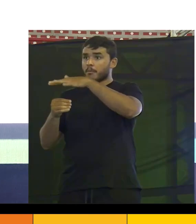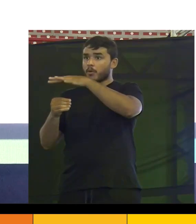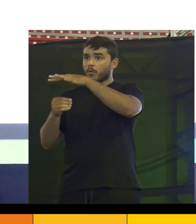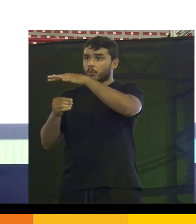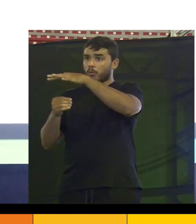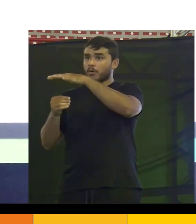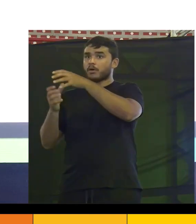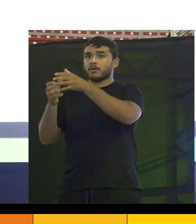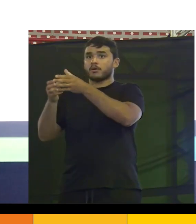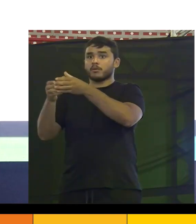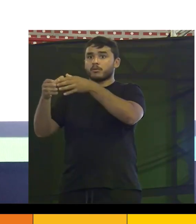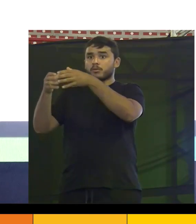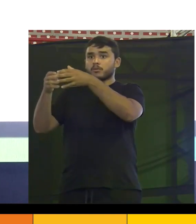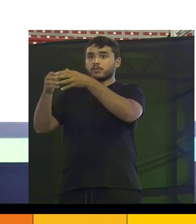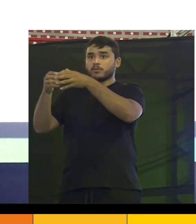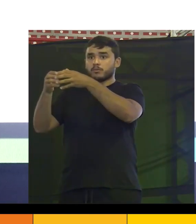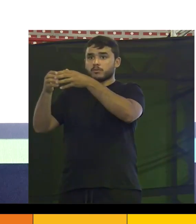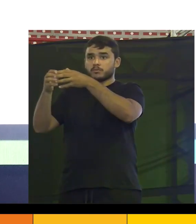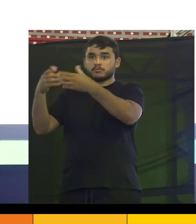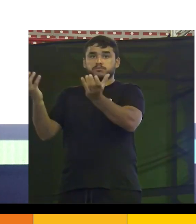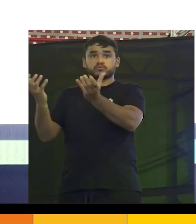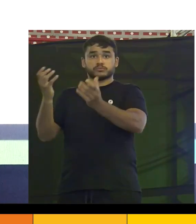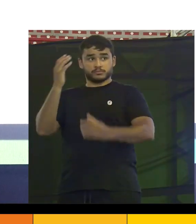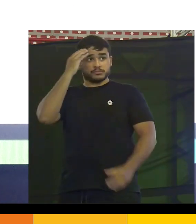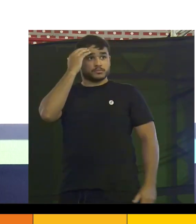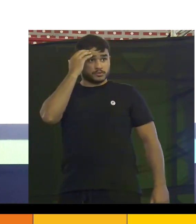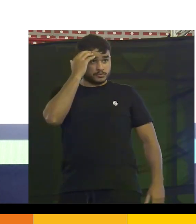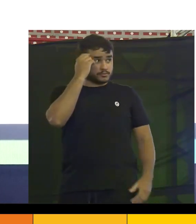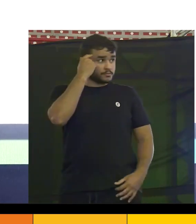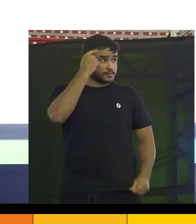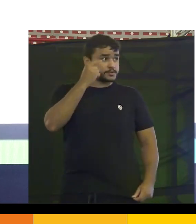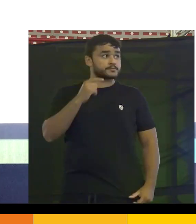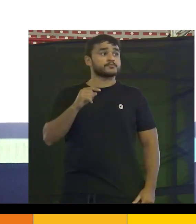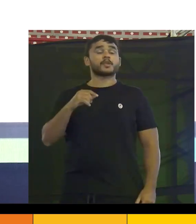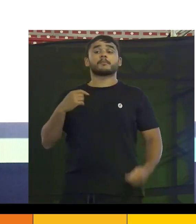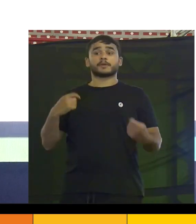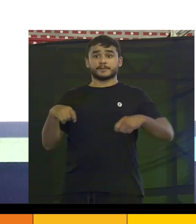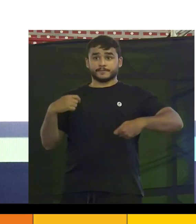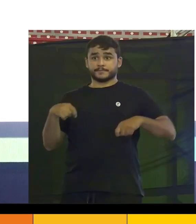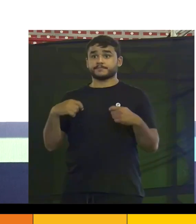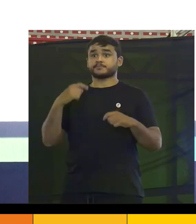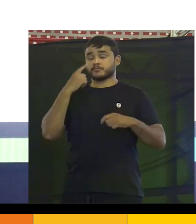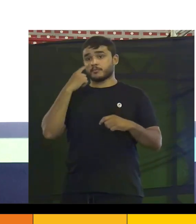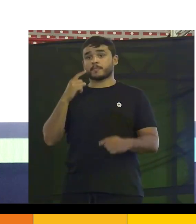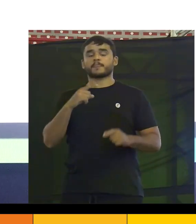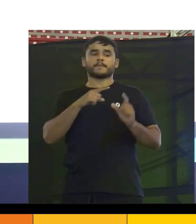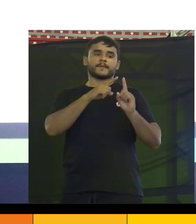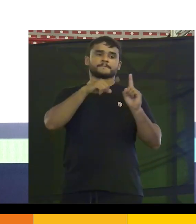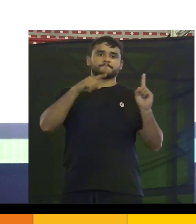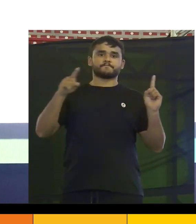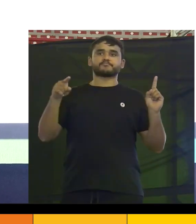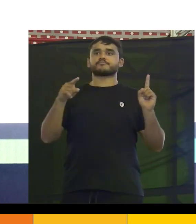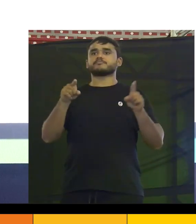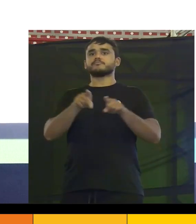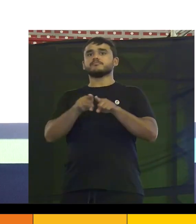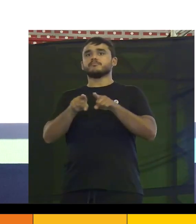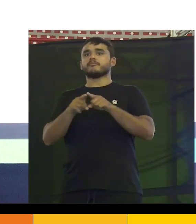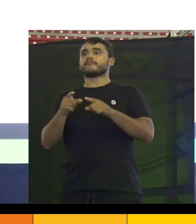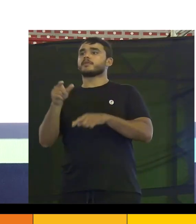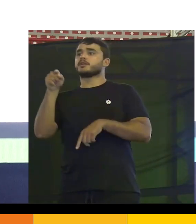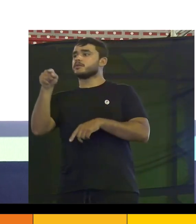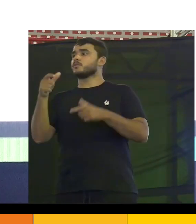máxima transferência de energia entre uma onda e um sistema